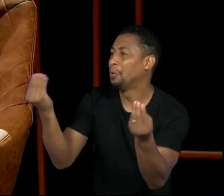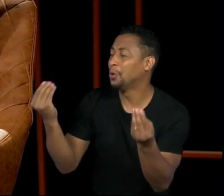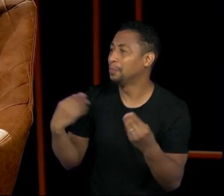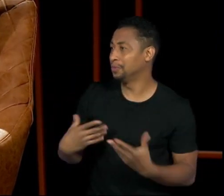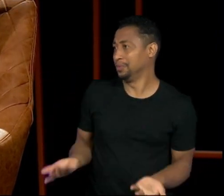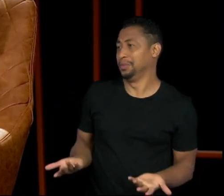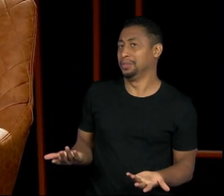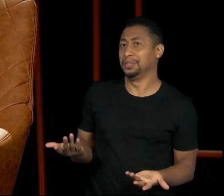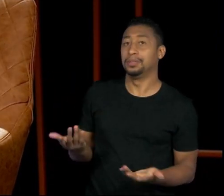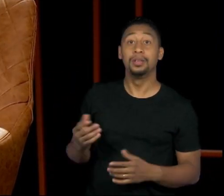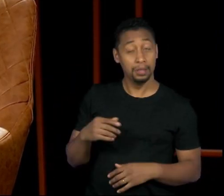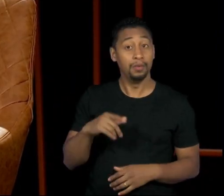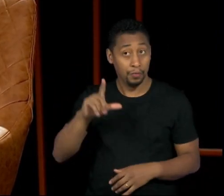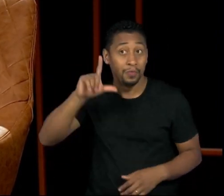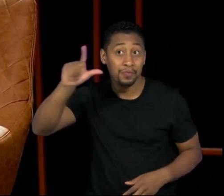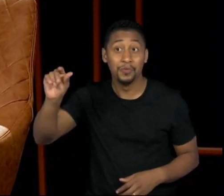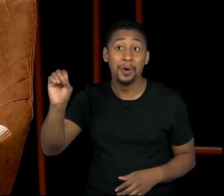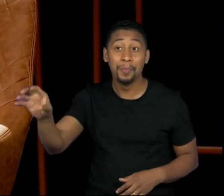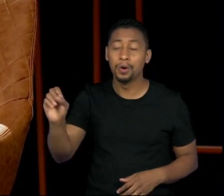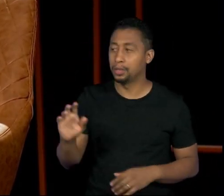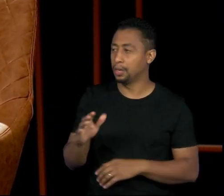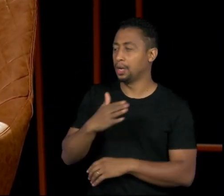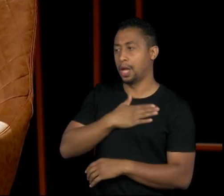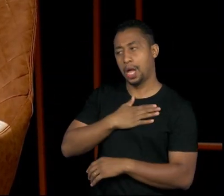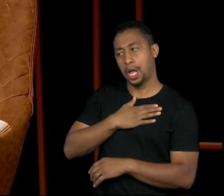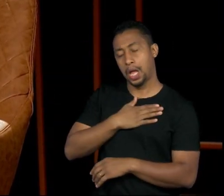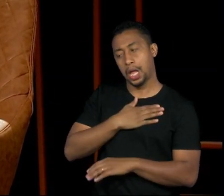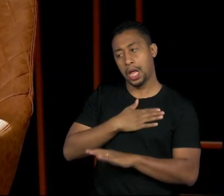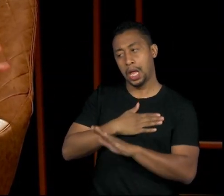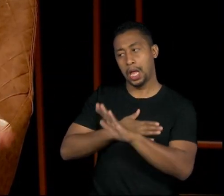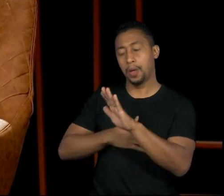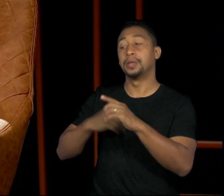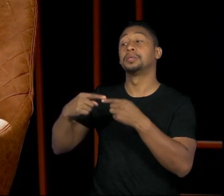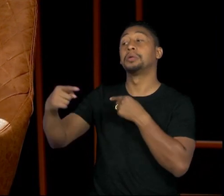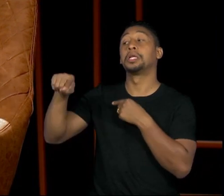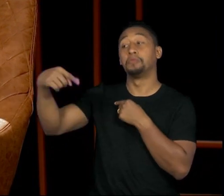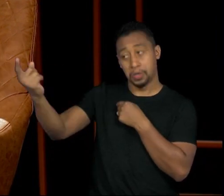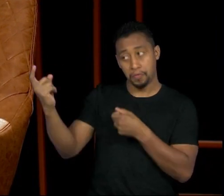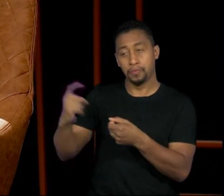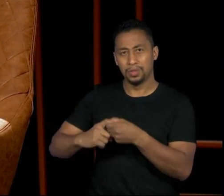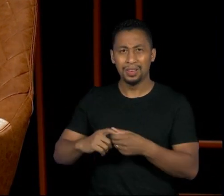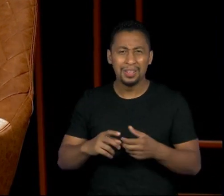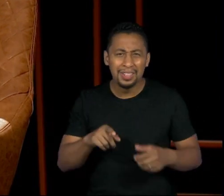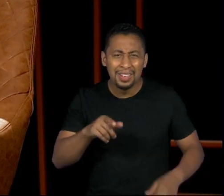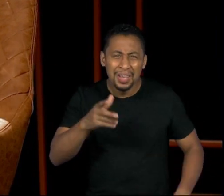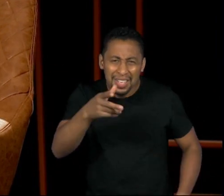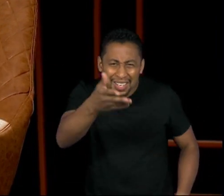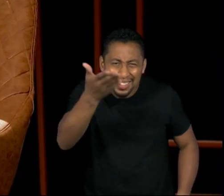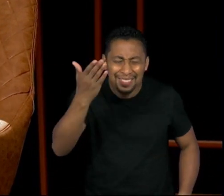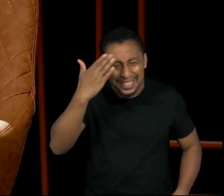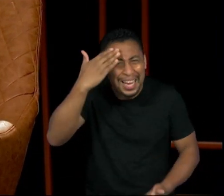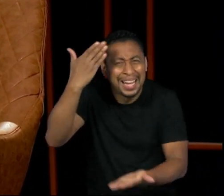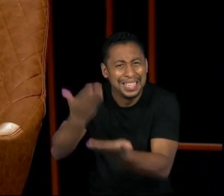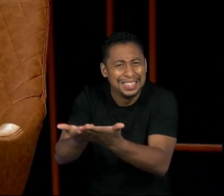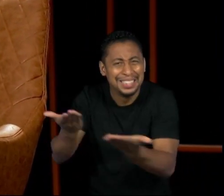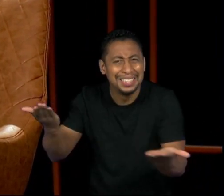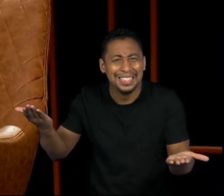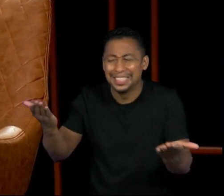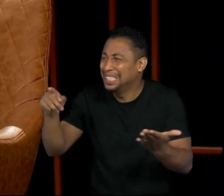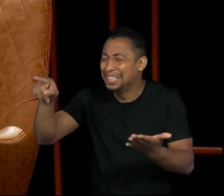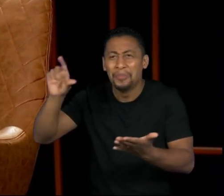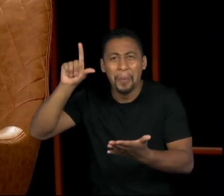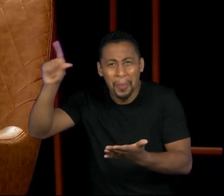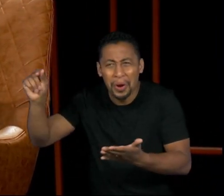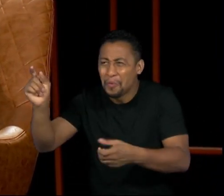embora. Ele falou, não, mas fique tranquila que o Chico Buarque falou que vai voltar semana que vem. Eu falei, você acha, criatura, que o Chico Buarque vai voltar no bar para